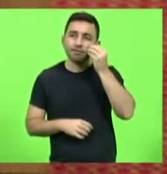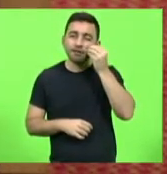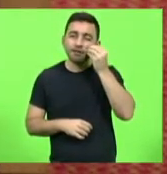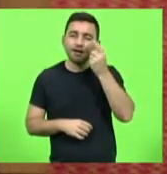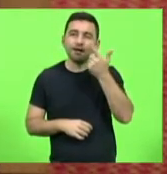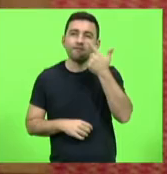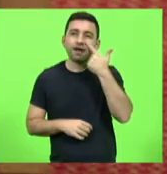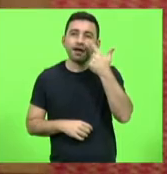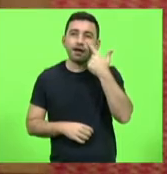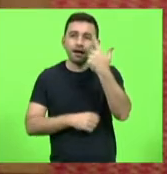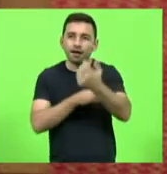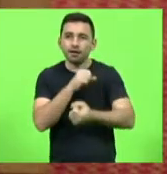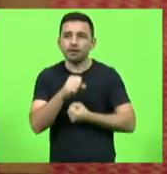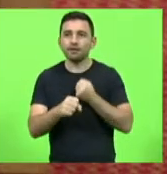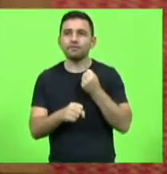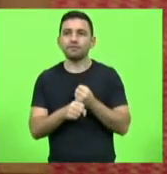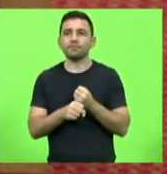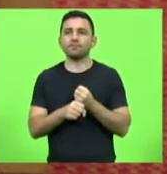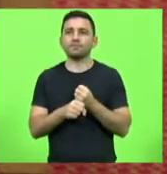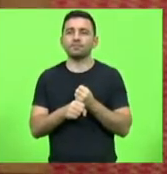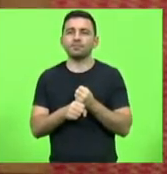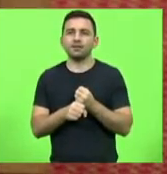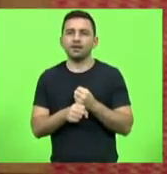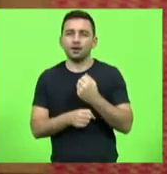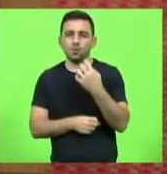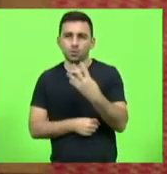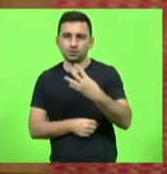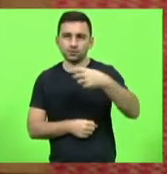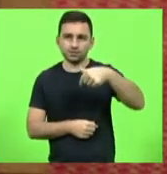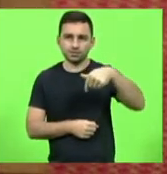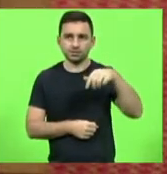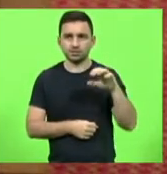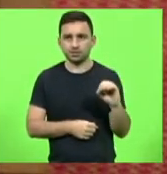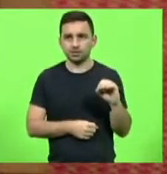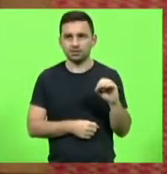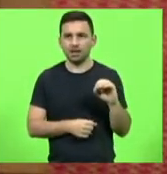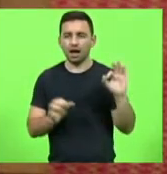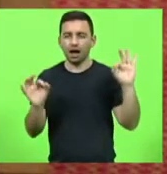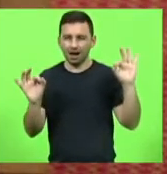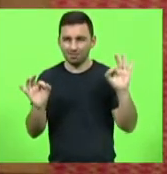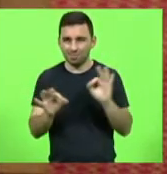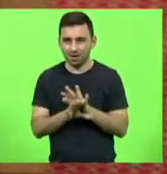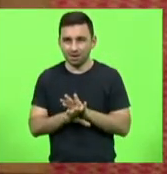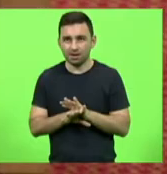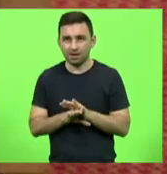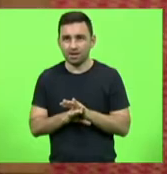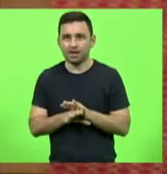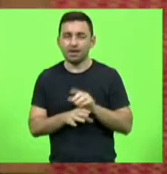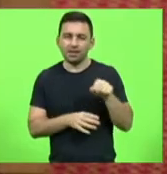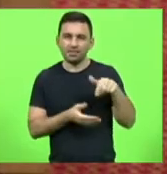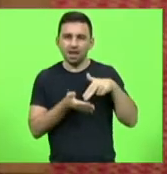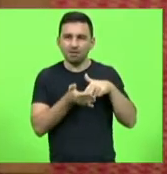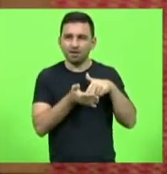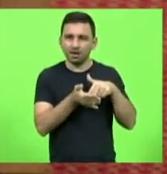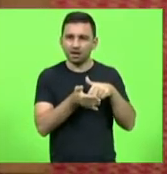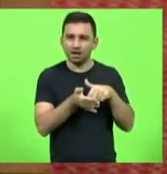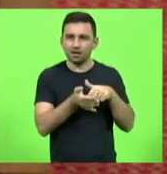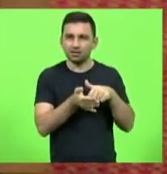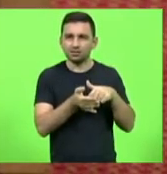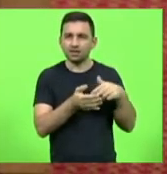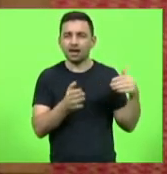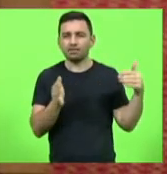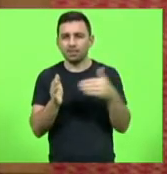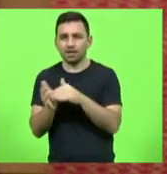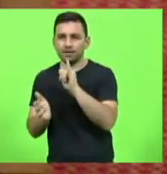o ano que vem a BR-470 concluída de Navegantes até